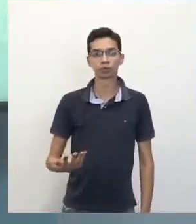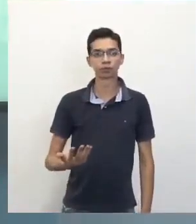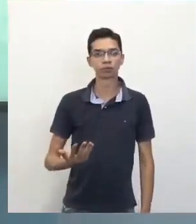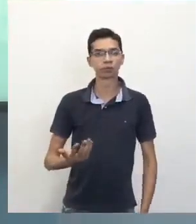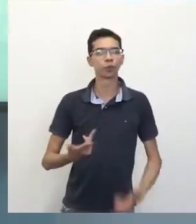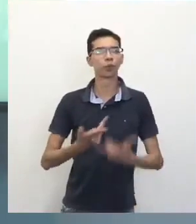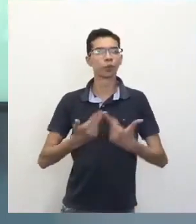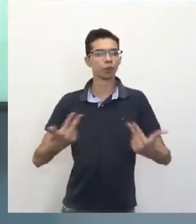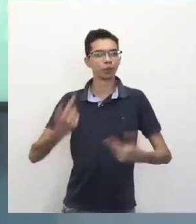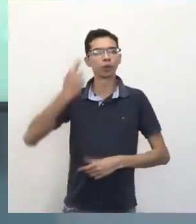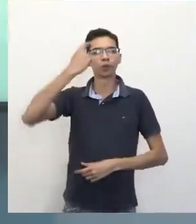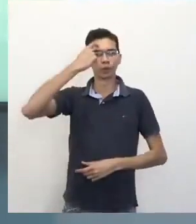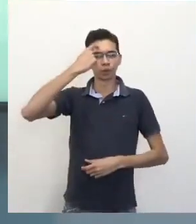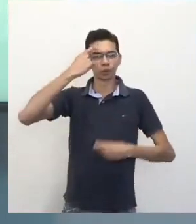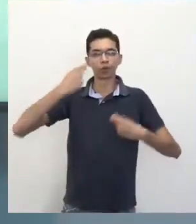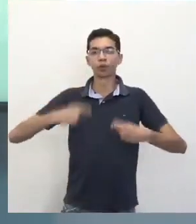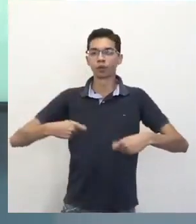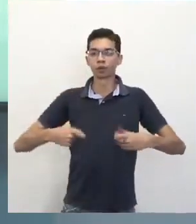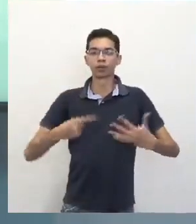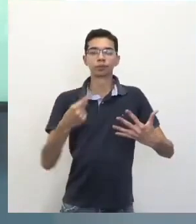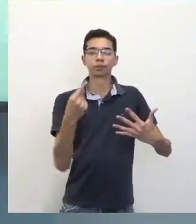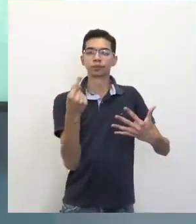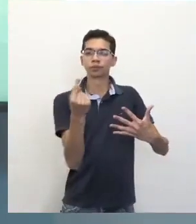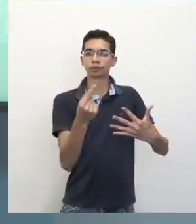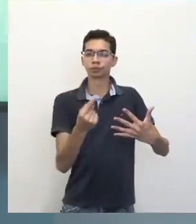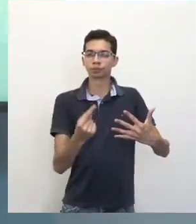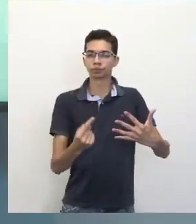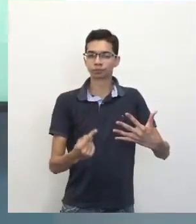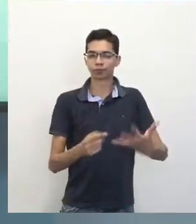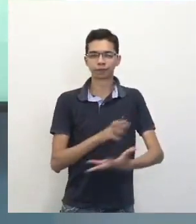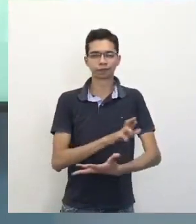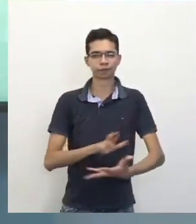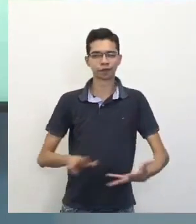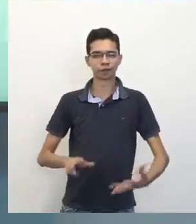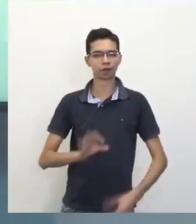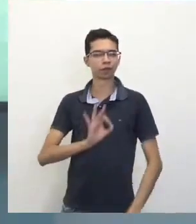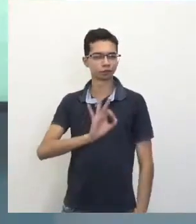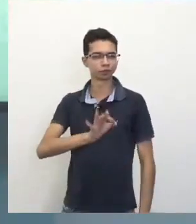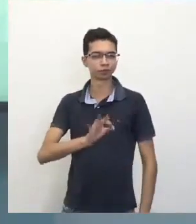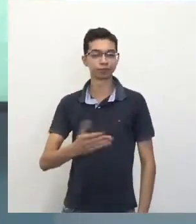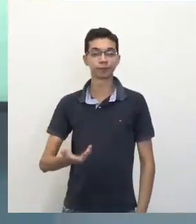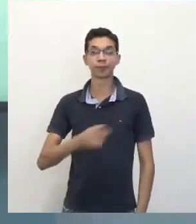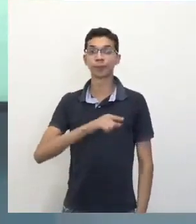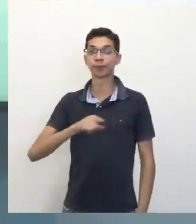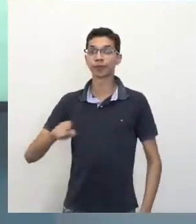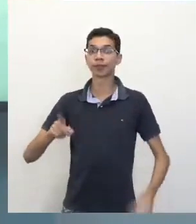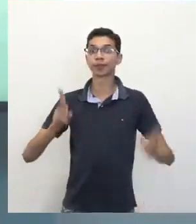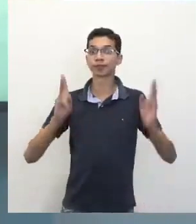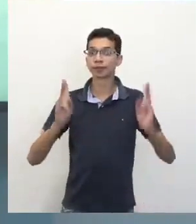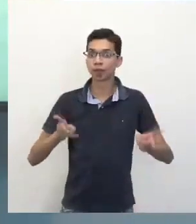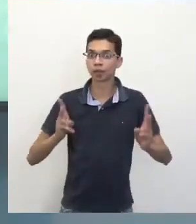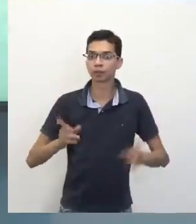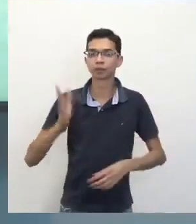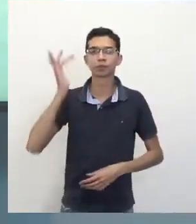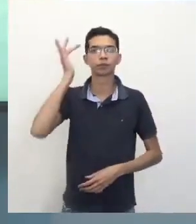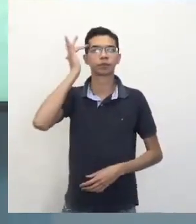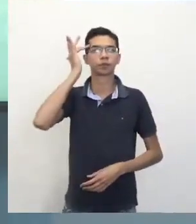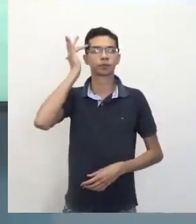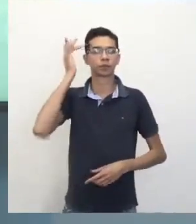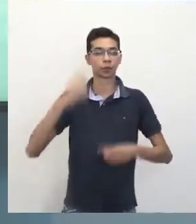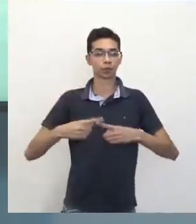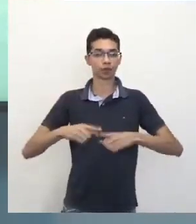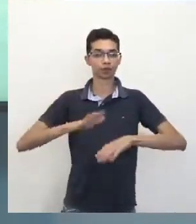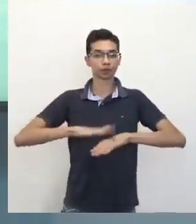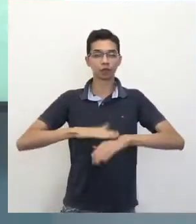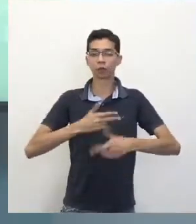pensar quando eu penso nos objetivos gerais específicos, não é? Bem legal. Tá? Então, sempre, gente, que a gente for fazer qualquer obra